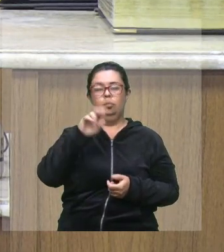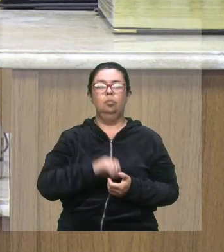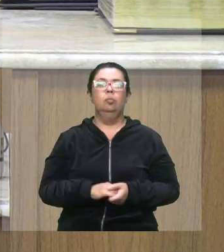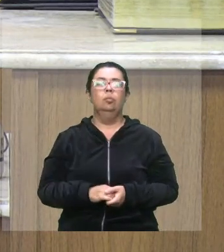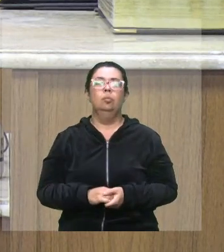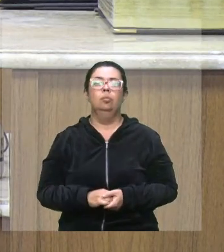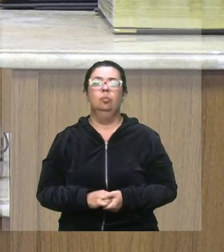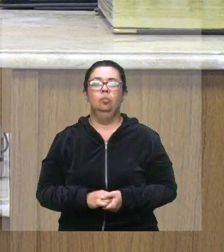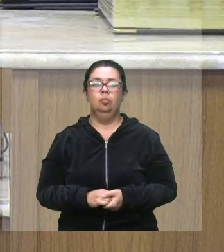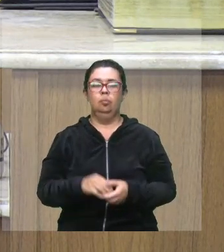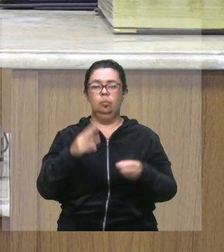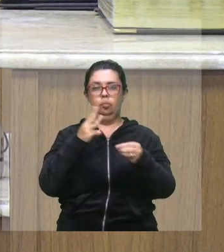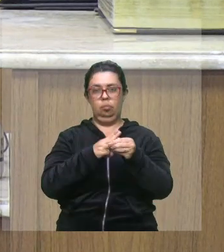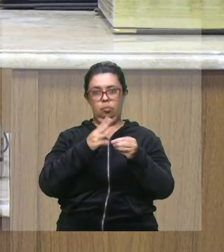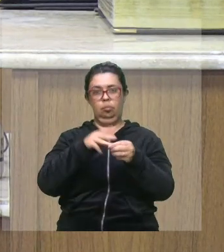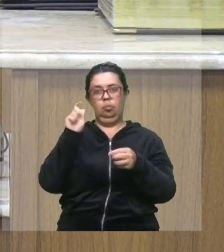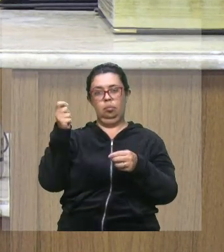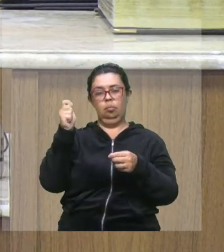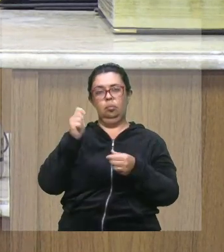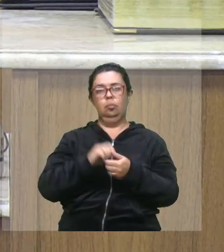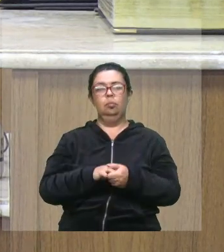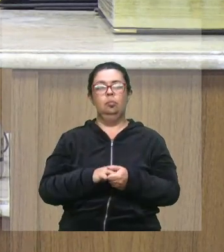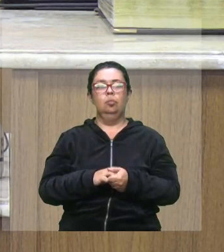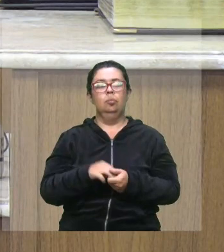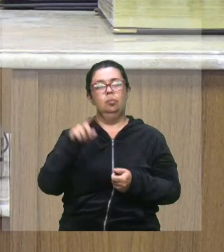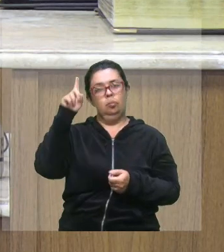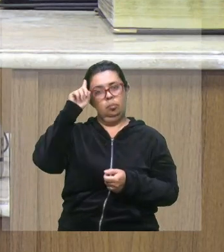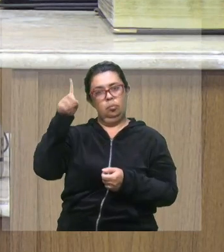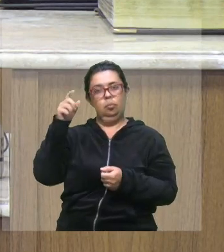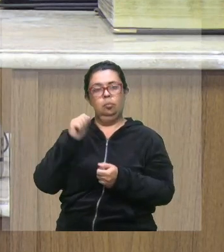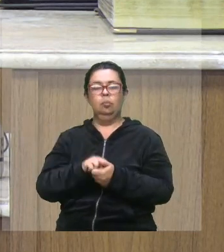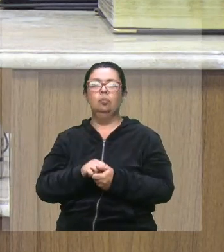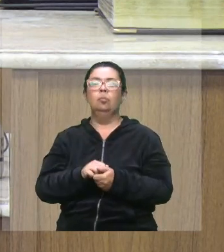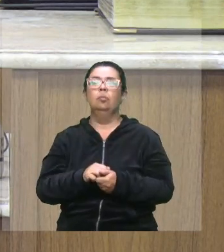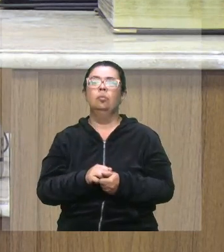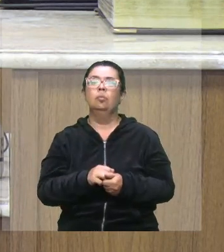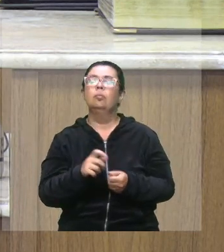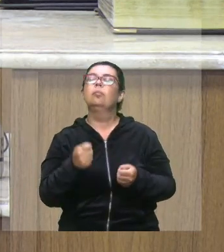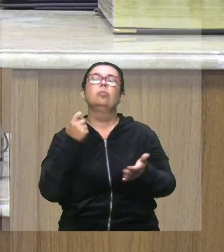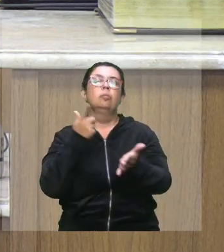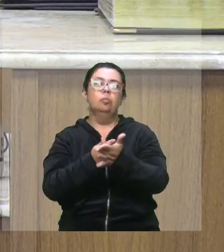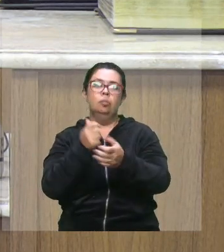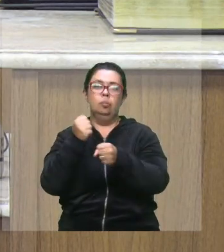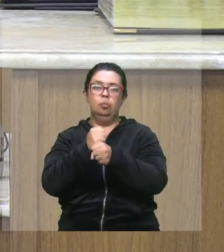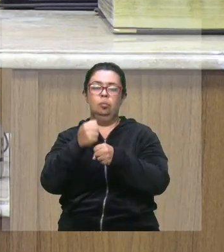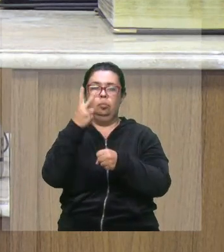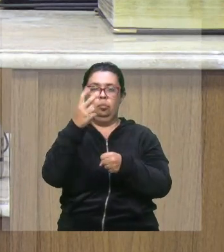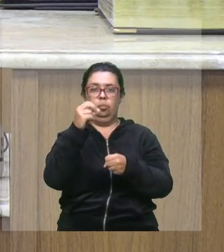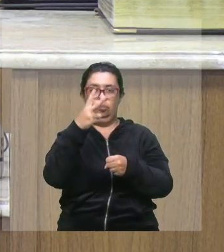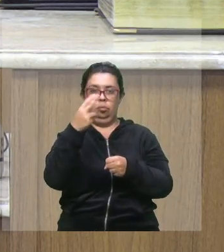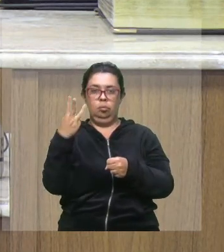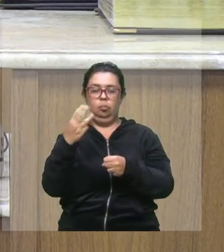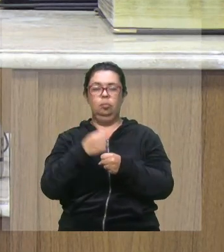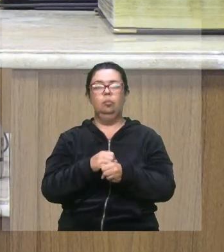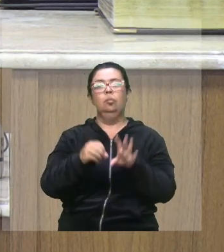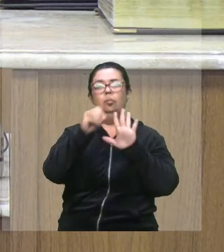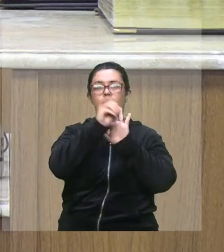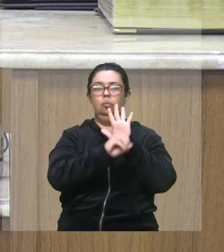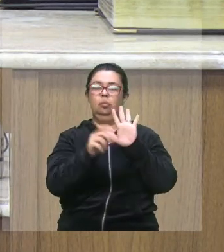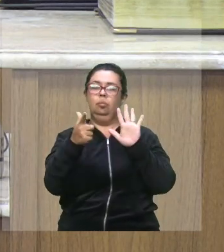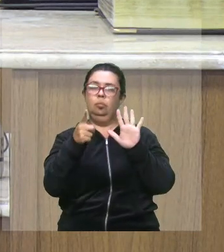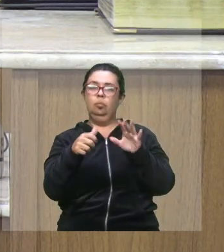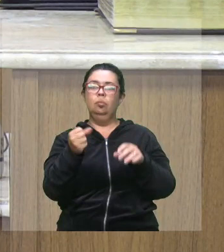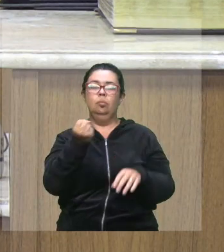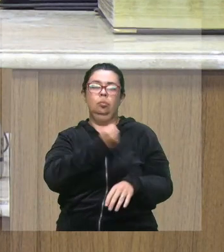Públicos do município de Assis, encaminha o balanço geral 2023. E ofício sem número da Câmara Municipal de